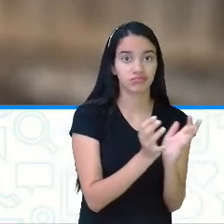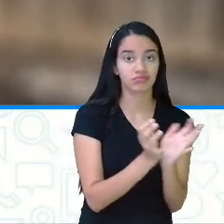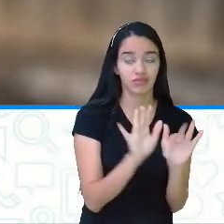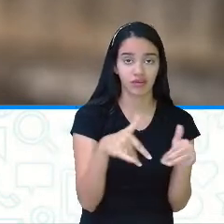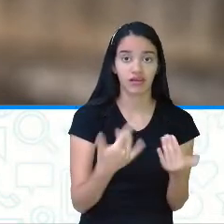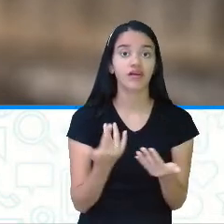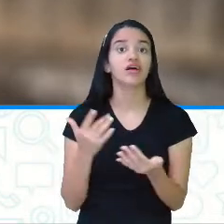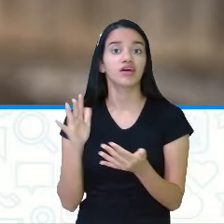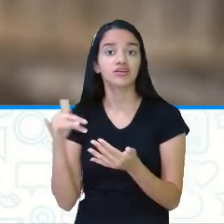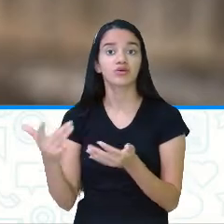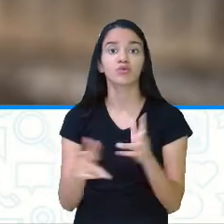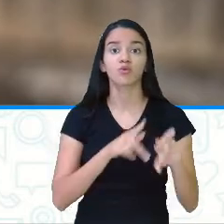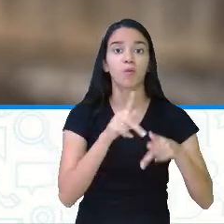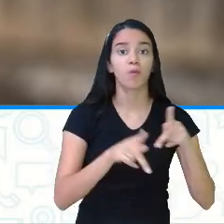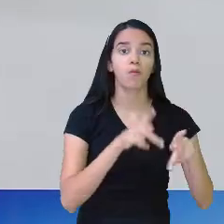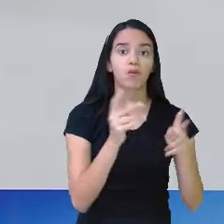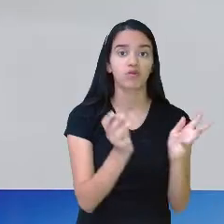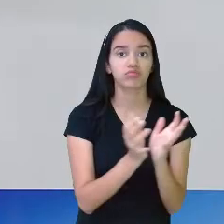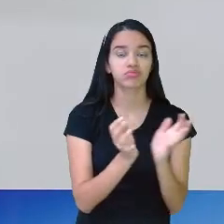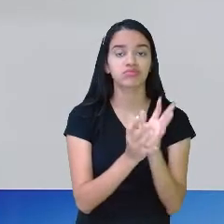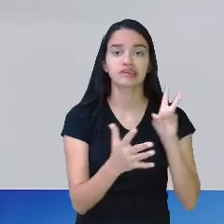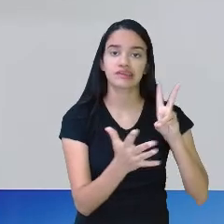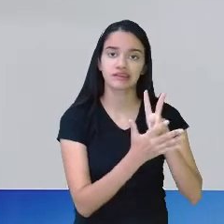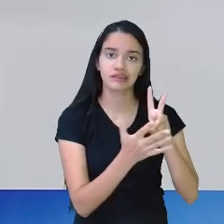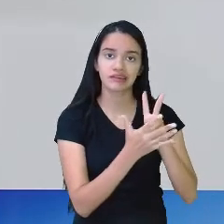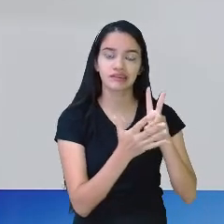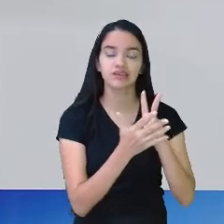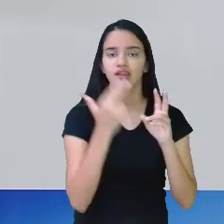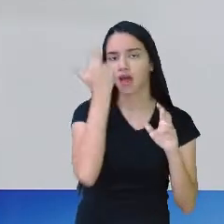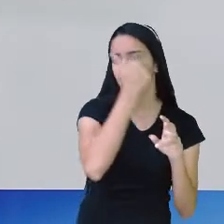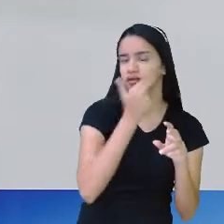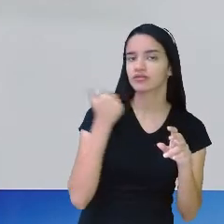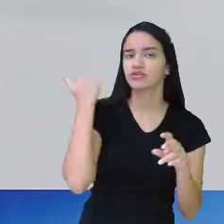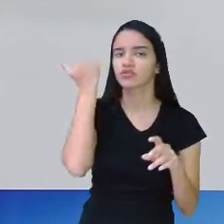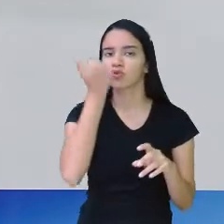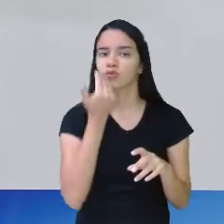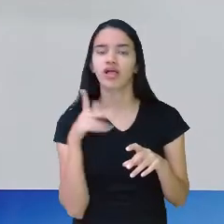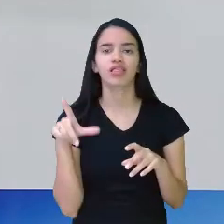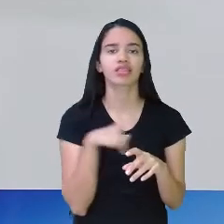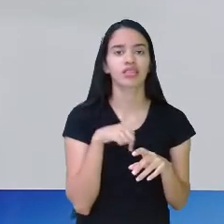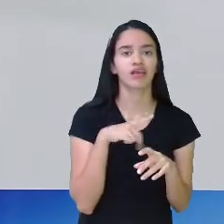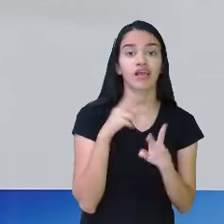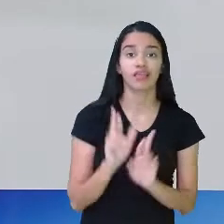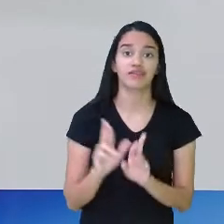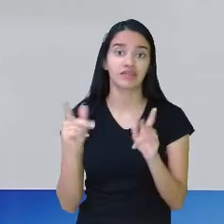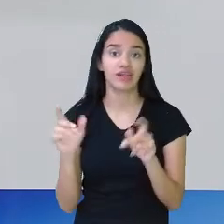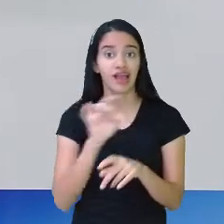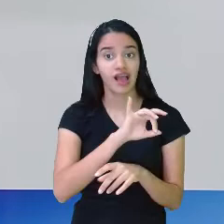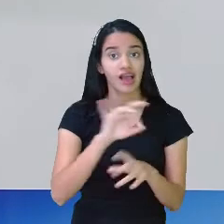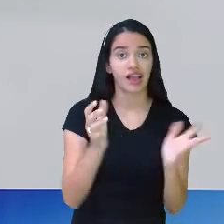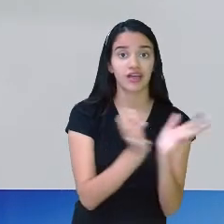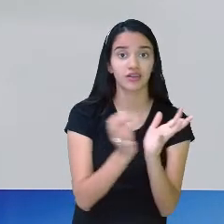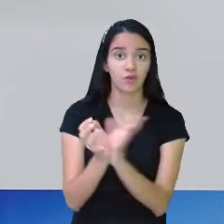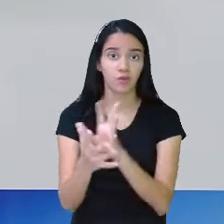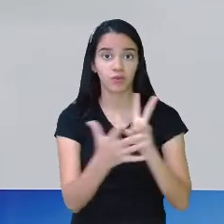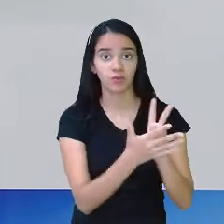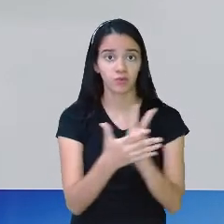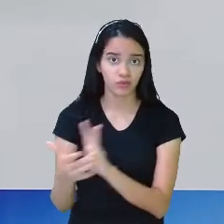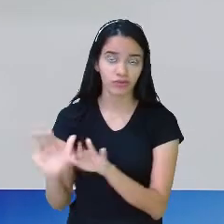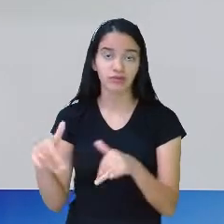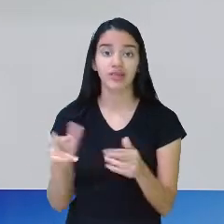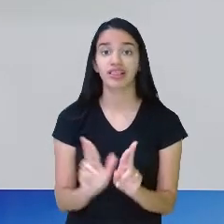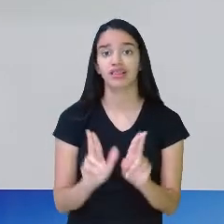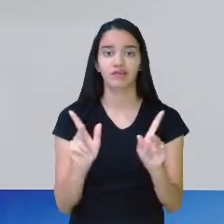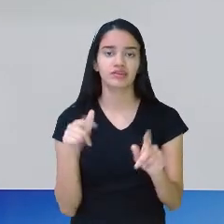cultura dos povos indígenas, essas suas pinturas, que cada um tem uma pintura diferente, cada tribo tem uma pintura diferente.